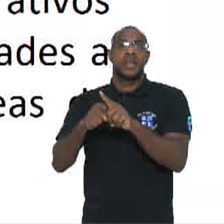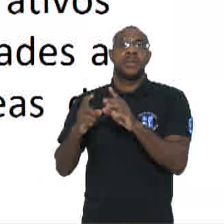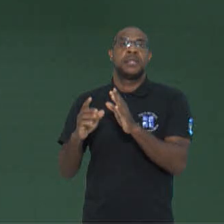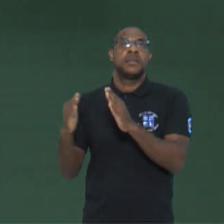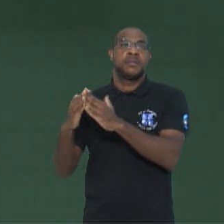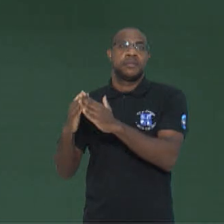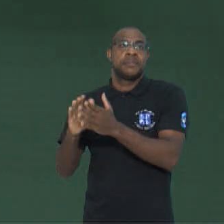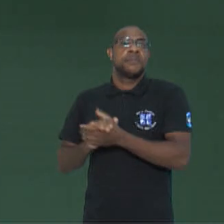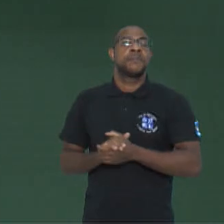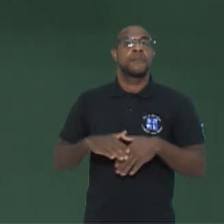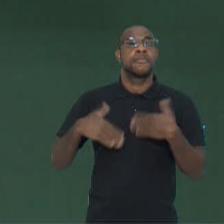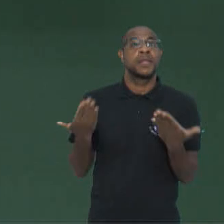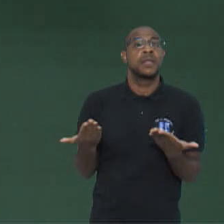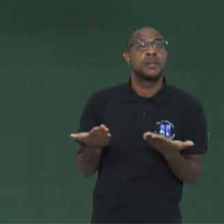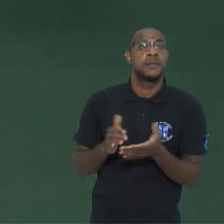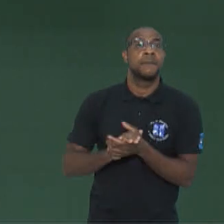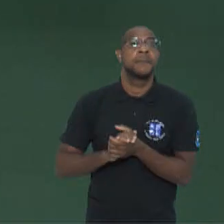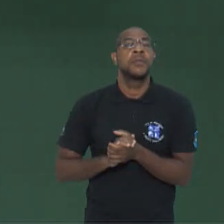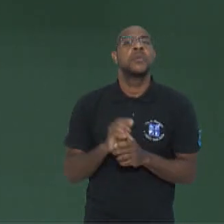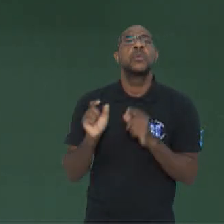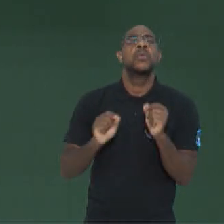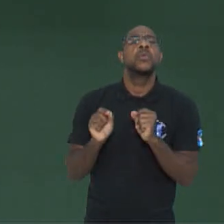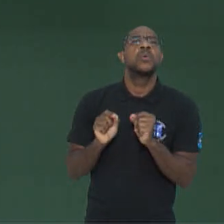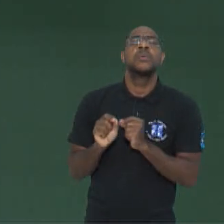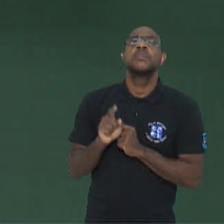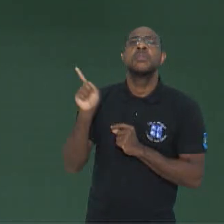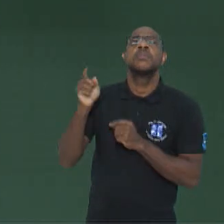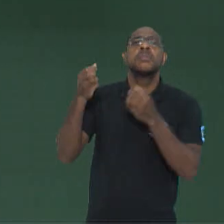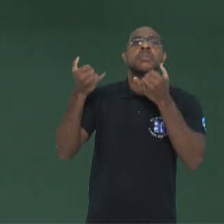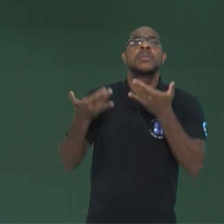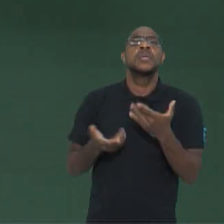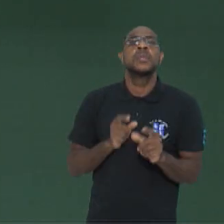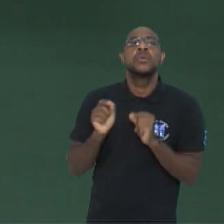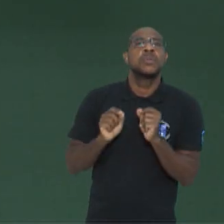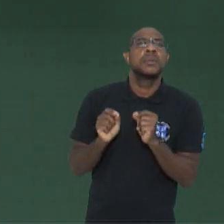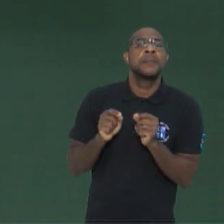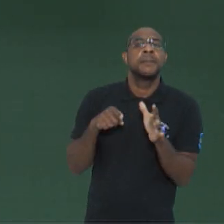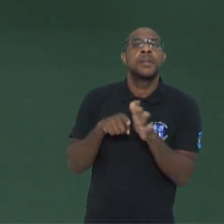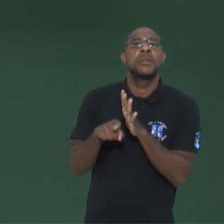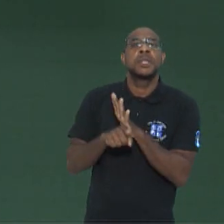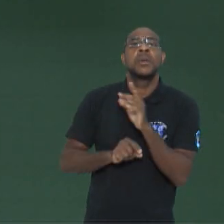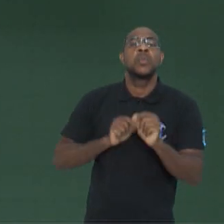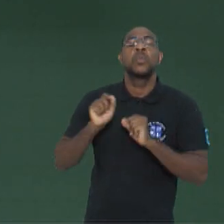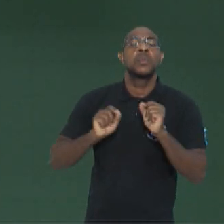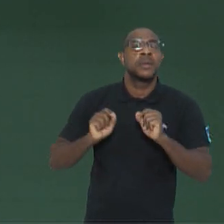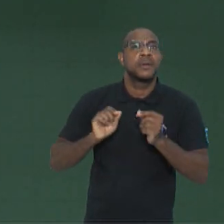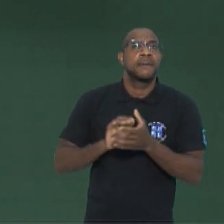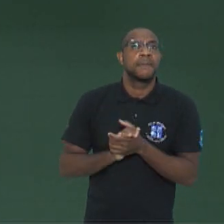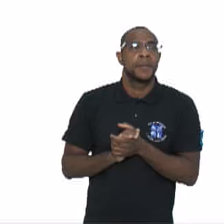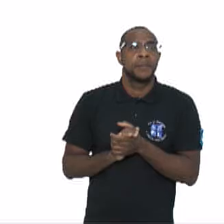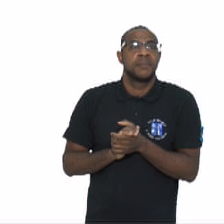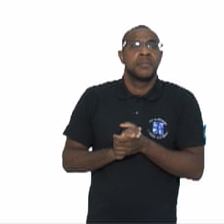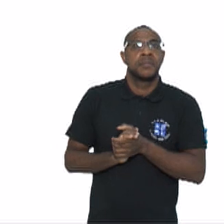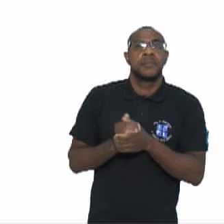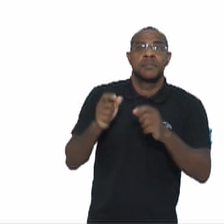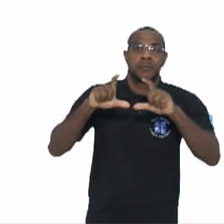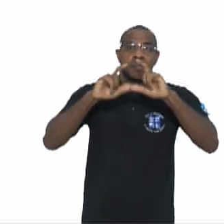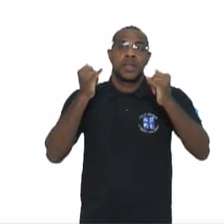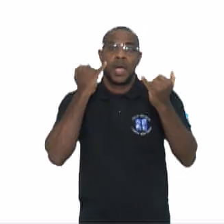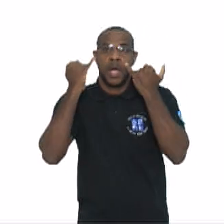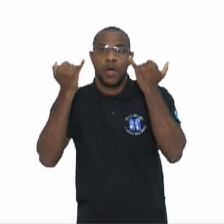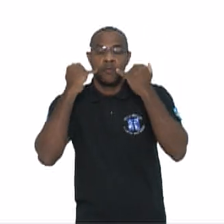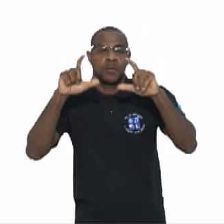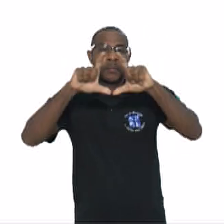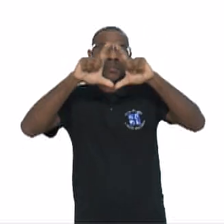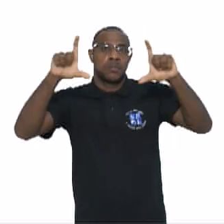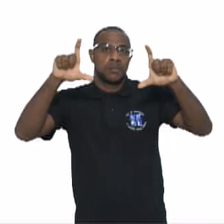Melbourne. Então, o que ele vai perguntar para vocês? De acordo com as informações,